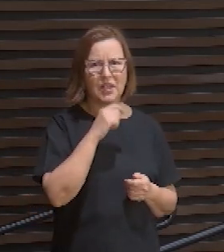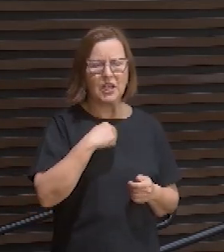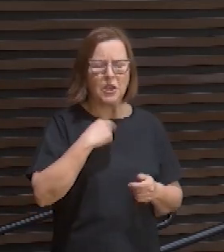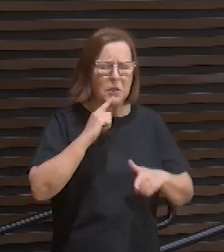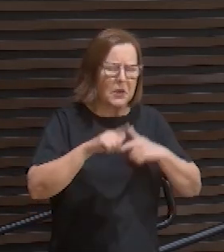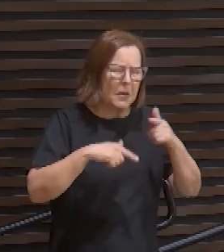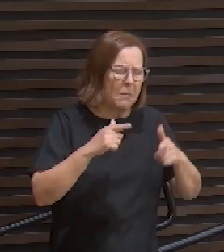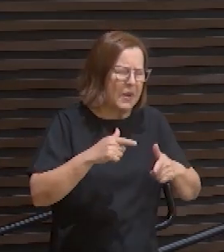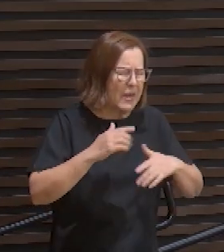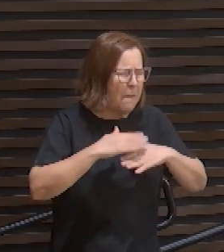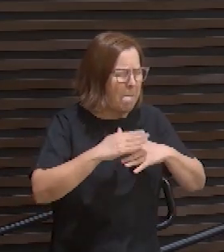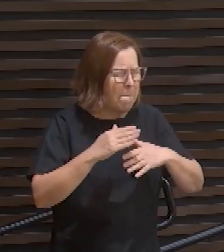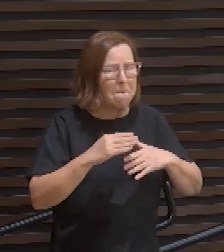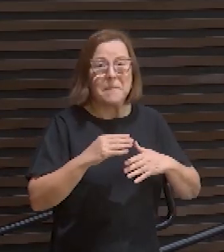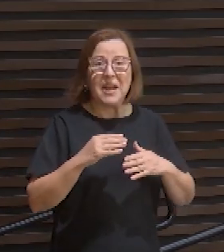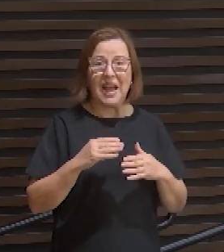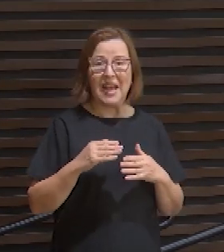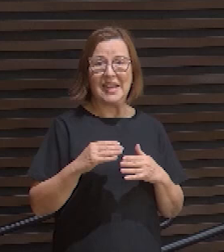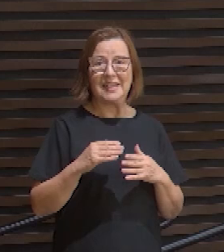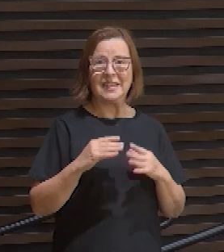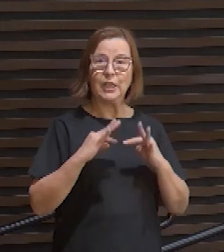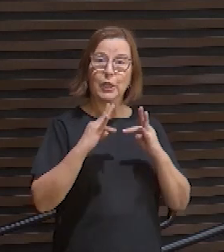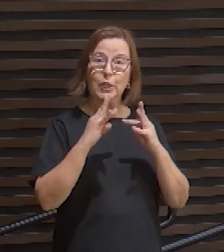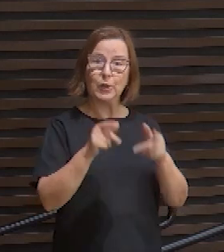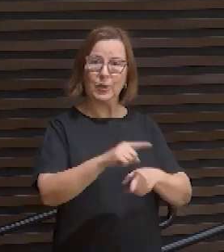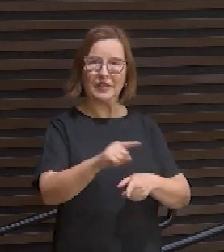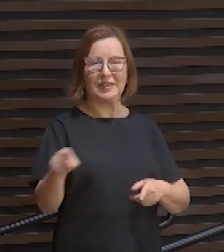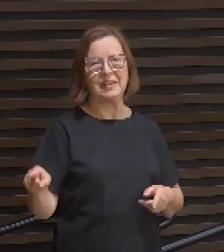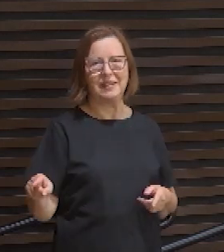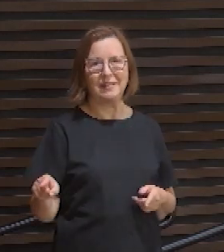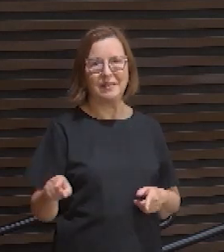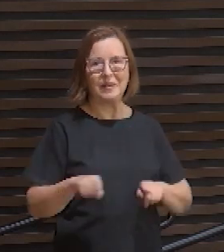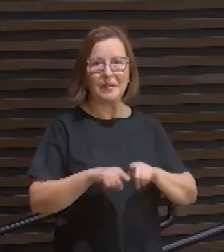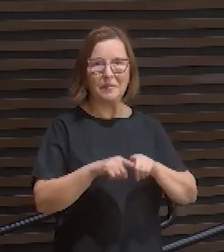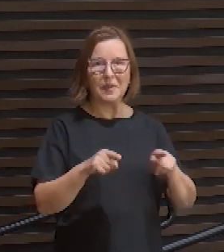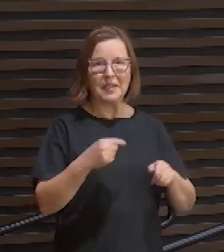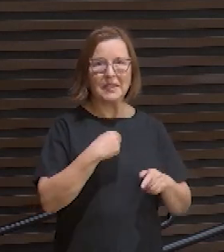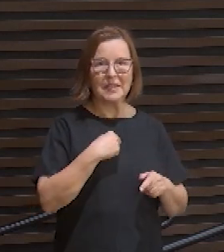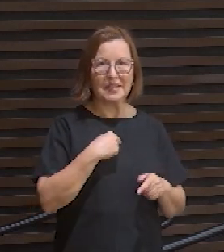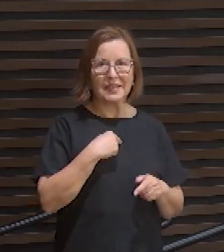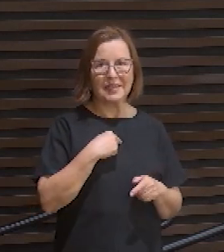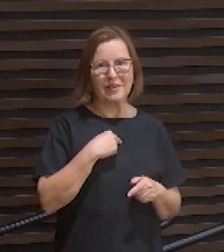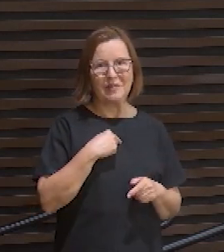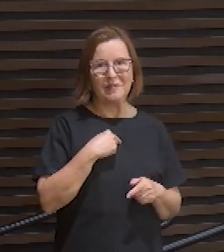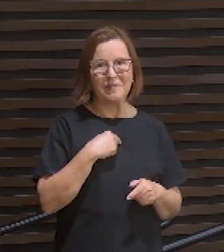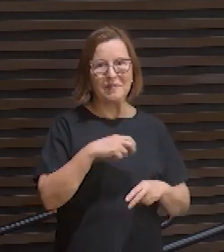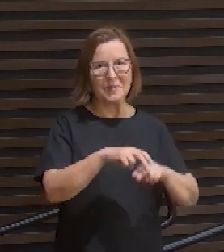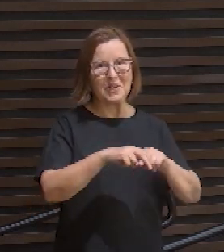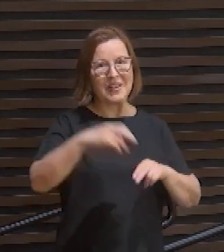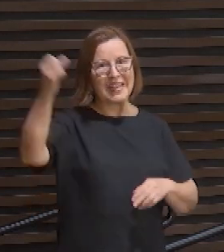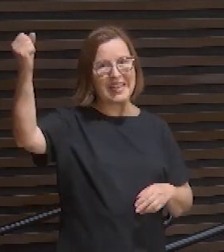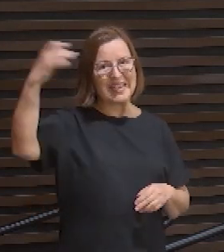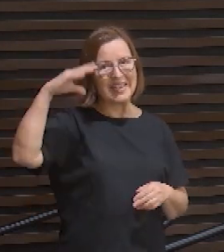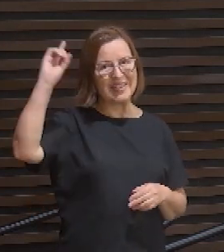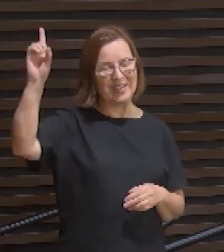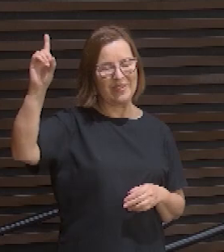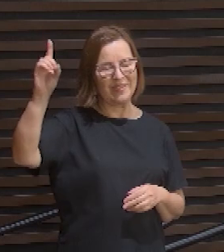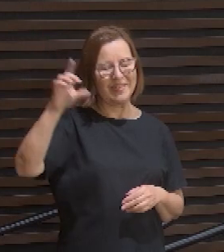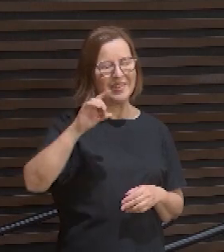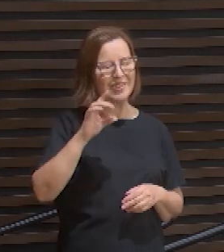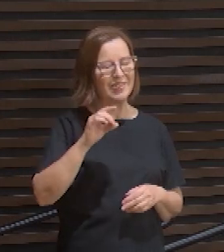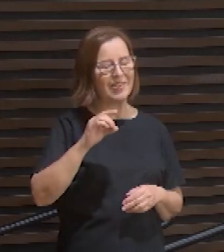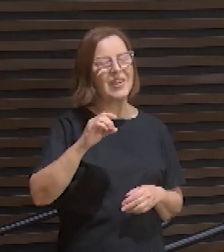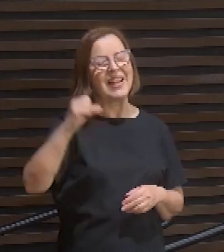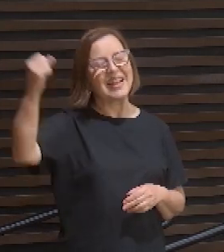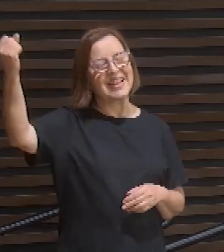com Paulo, assim como é com todos nós, é a graça e somente a